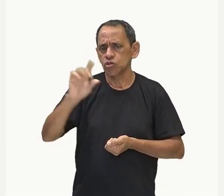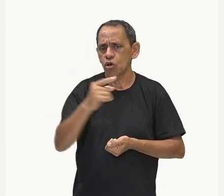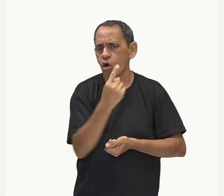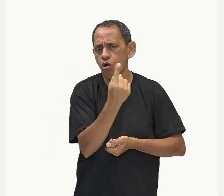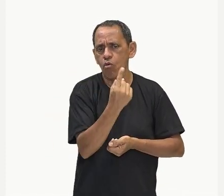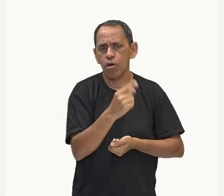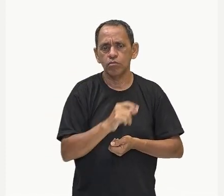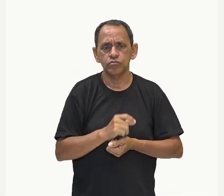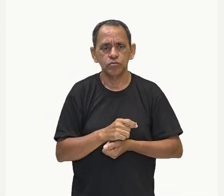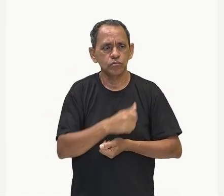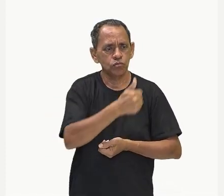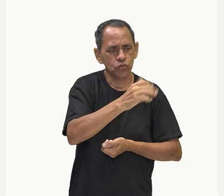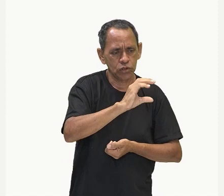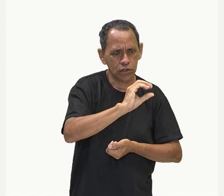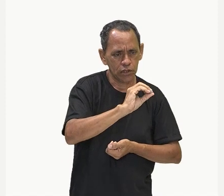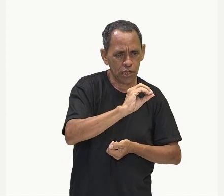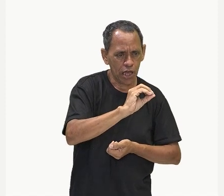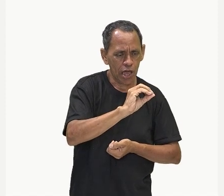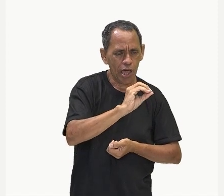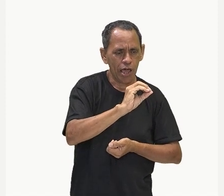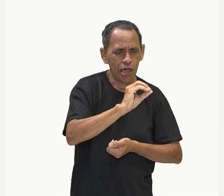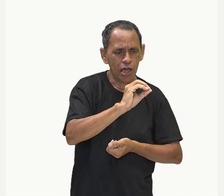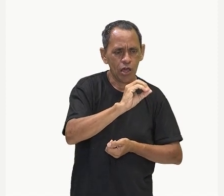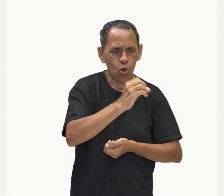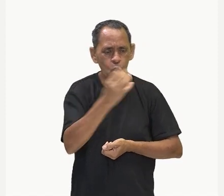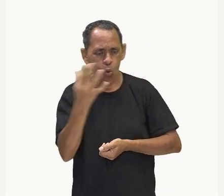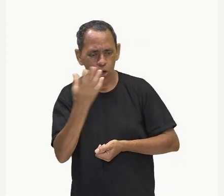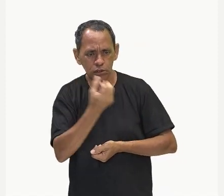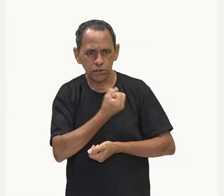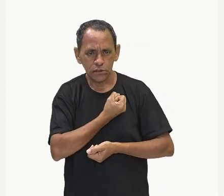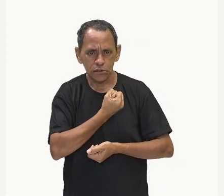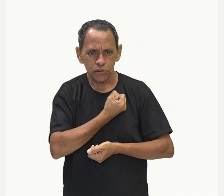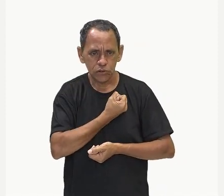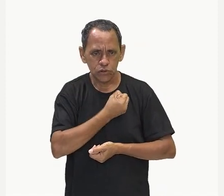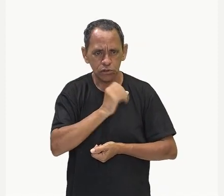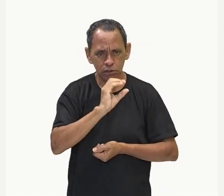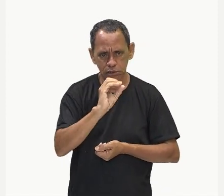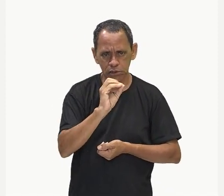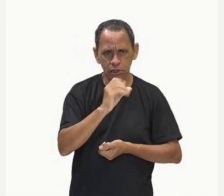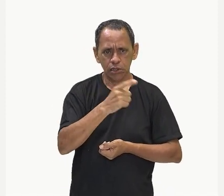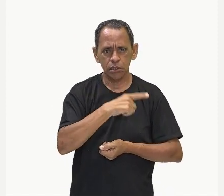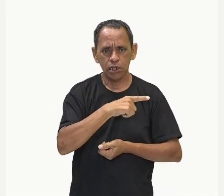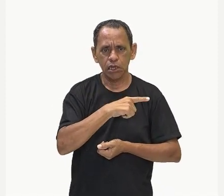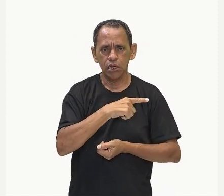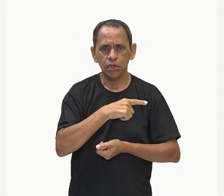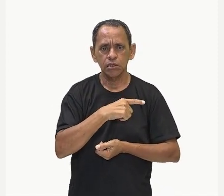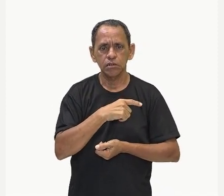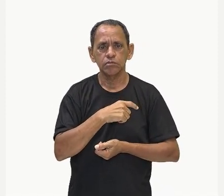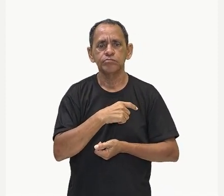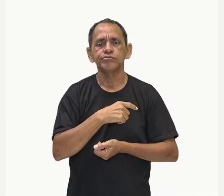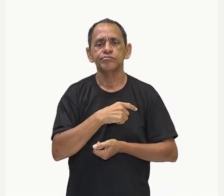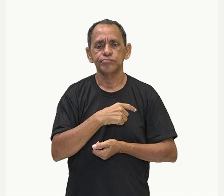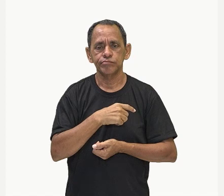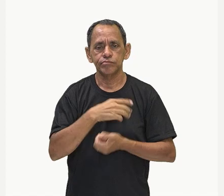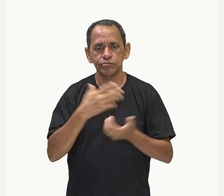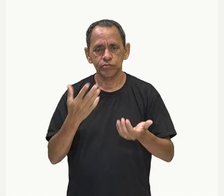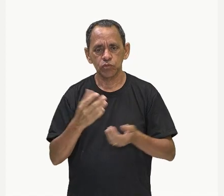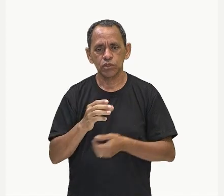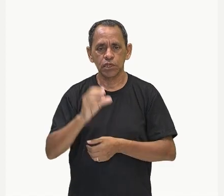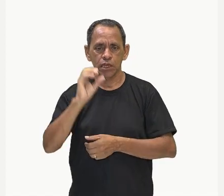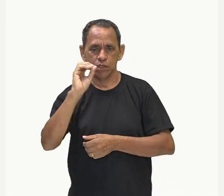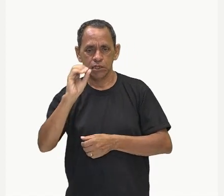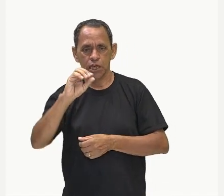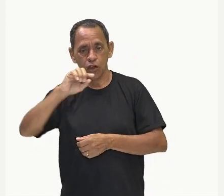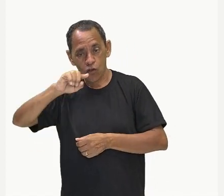Uma casa decimal, eu tenho que passar a vírgula, e aí eu completo com o zero. E